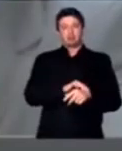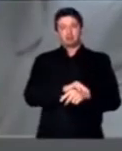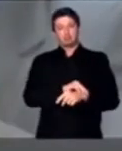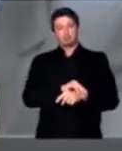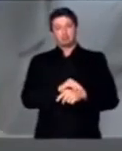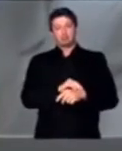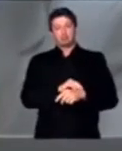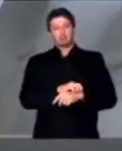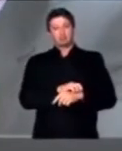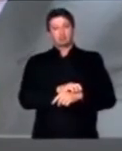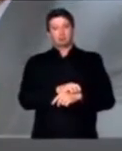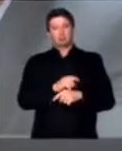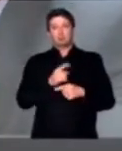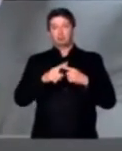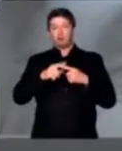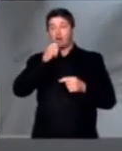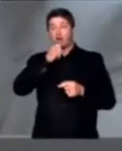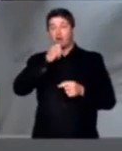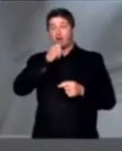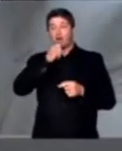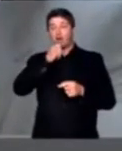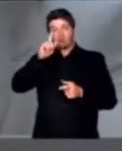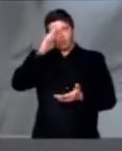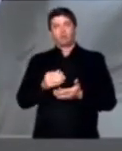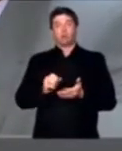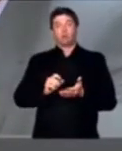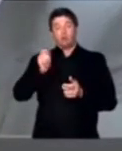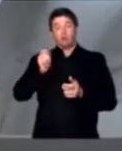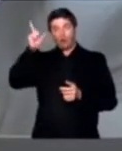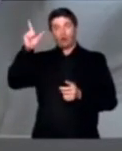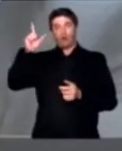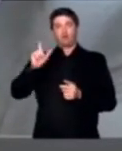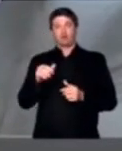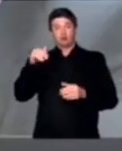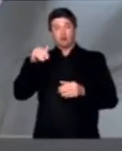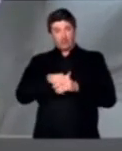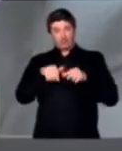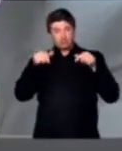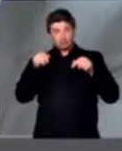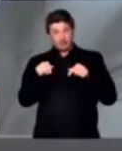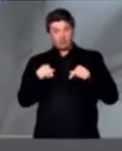porque elas não caíram na real ainda de que nesse processo eleitoral,